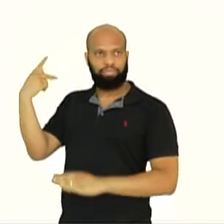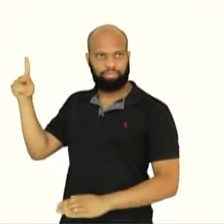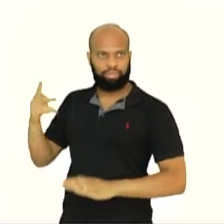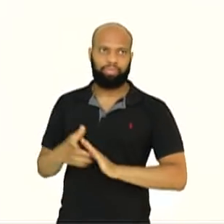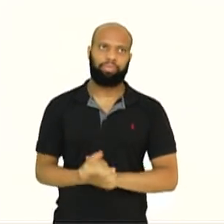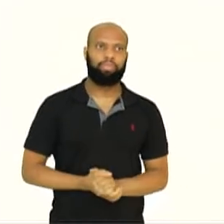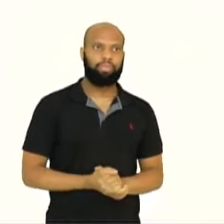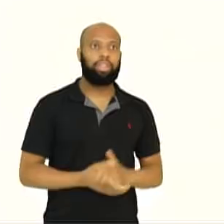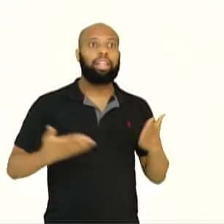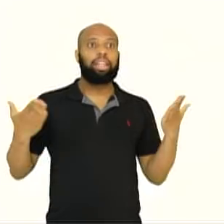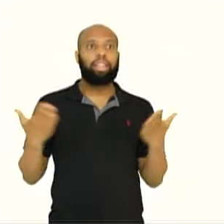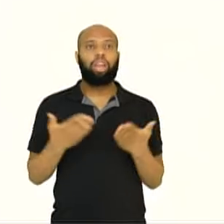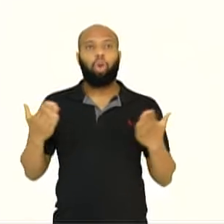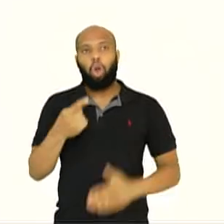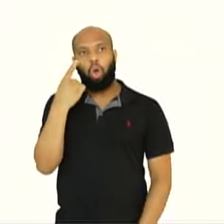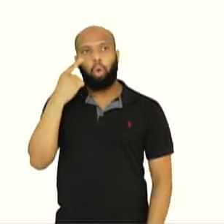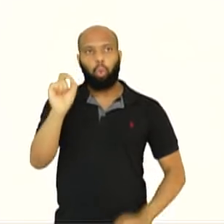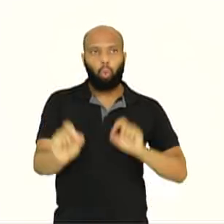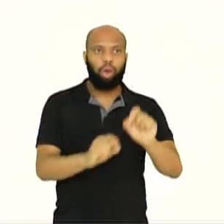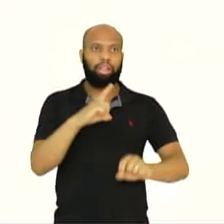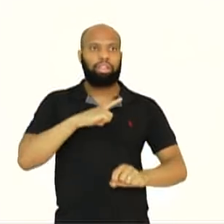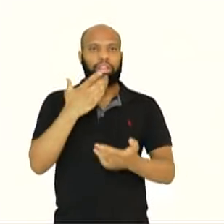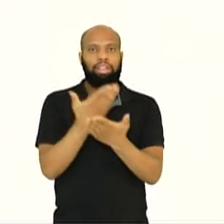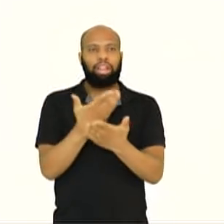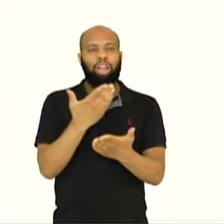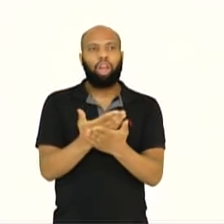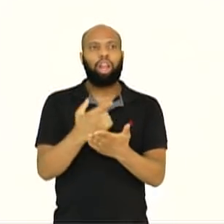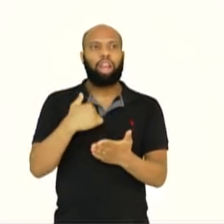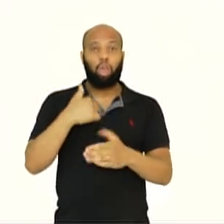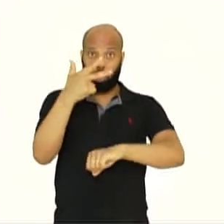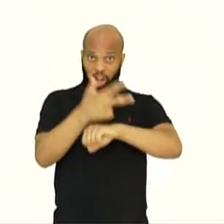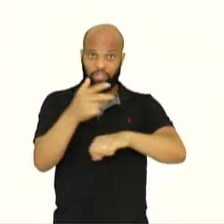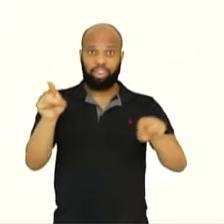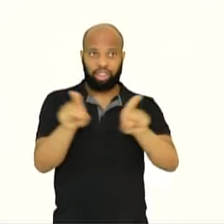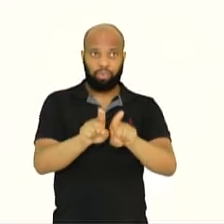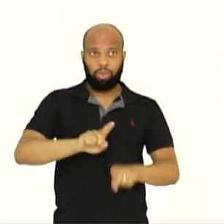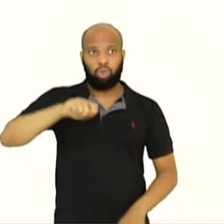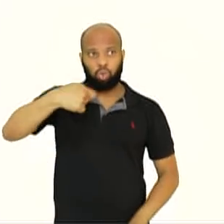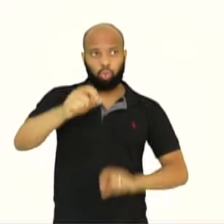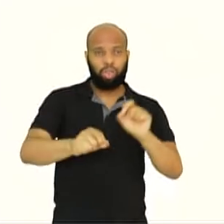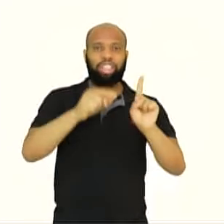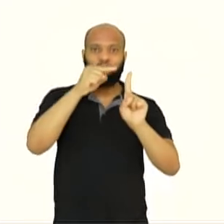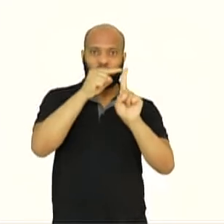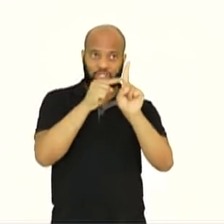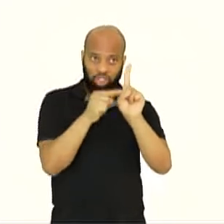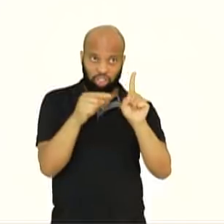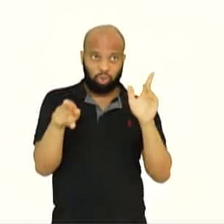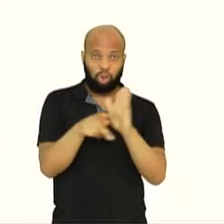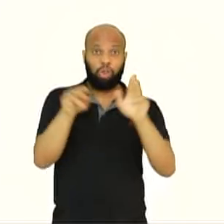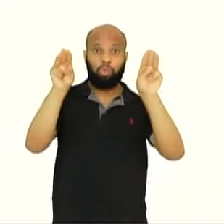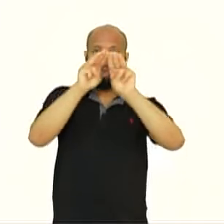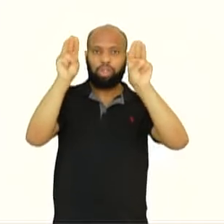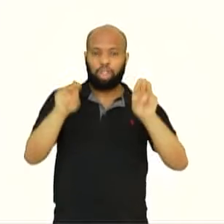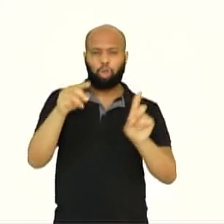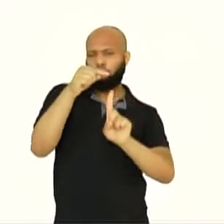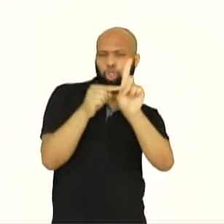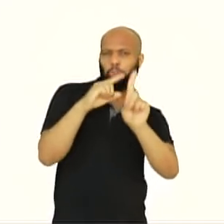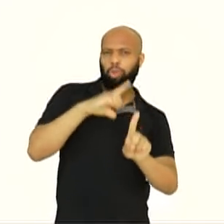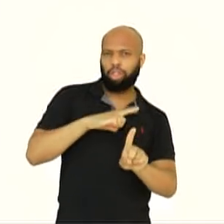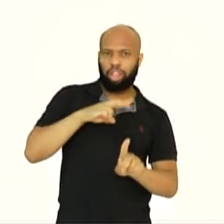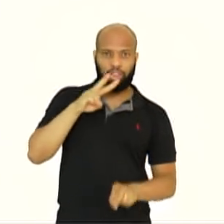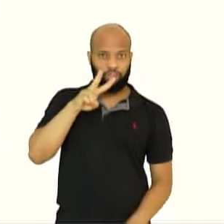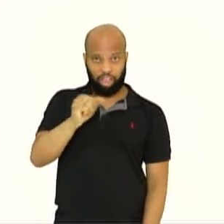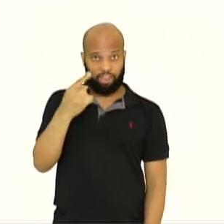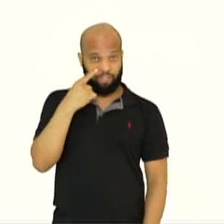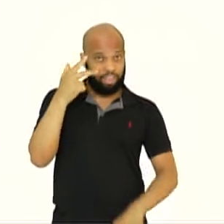Garmater. Agora vamos ver uma aula que o professor Roberto gravou sobre os tipos de museus. Vai ser muito bacana, o